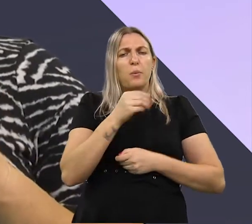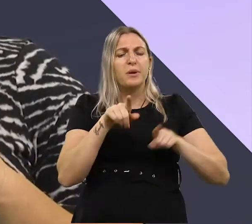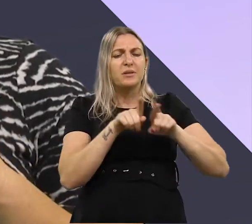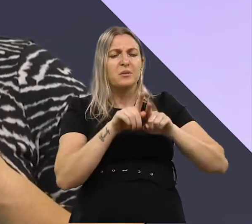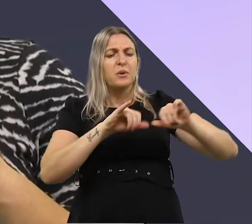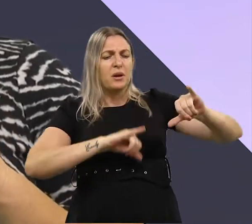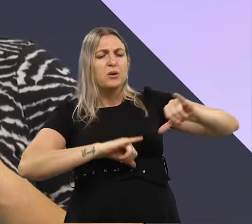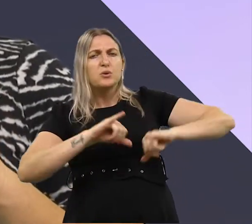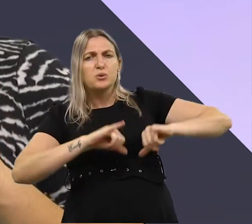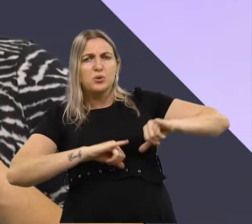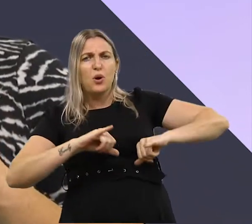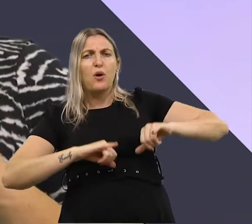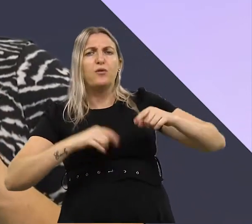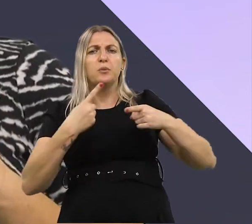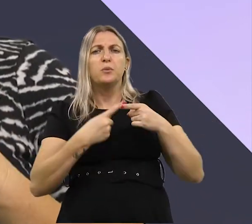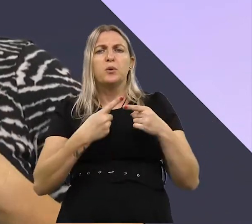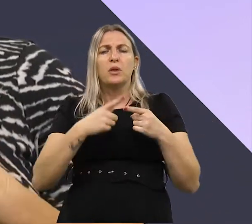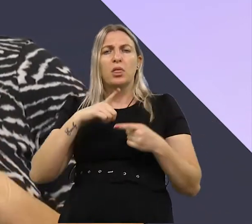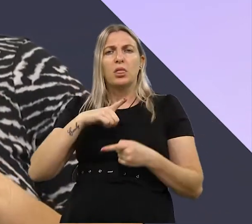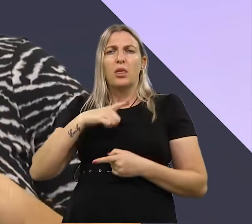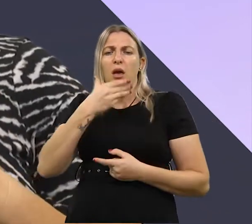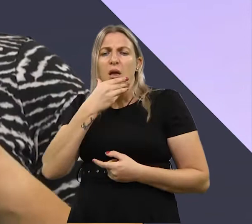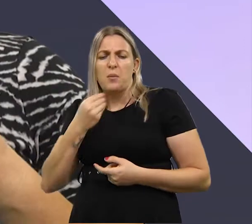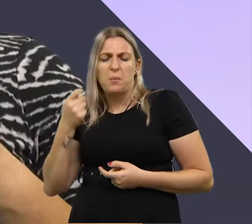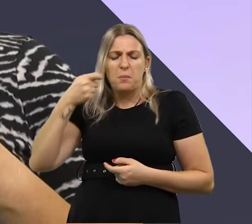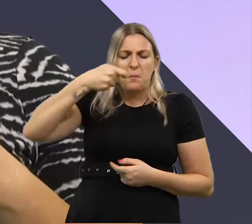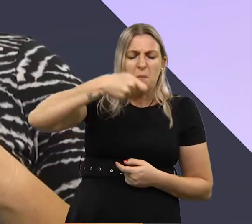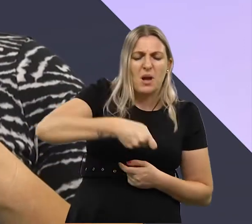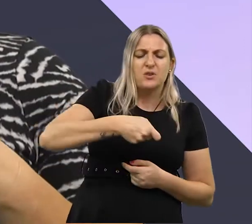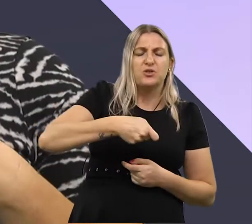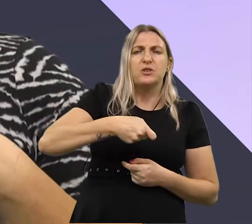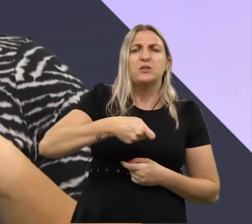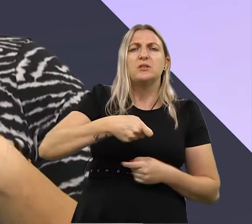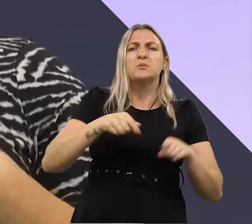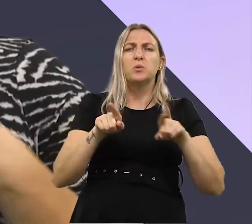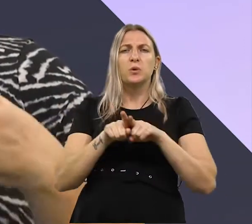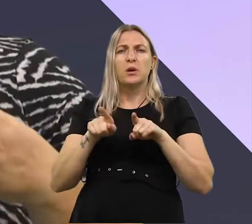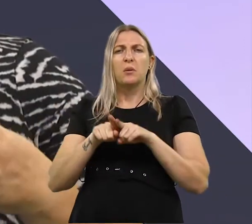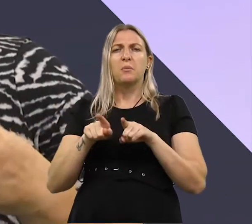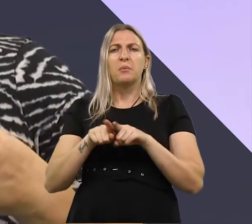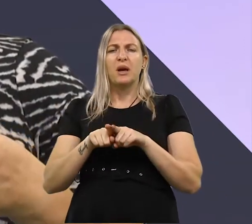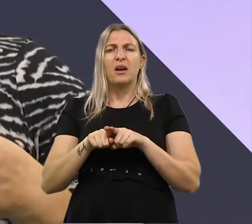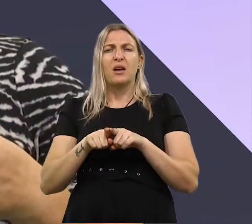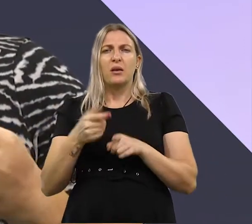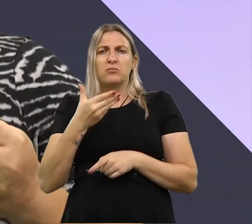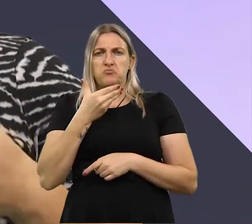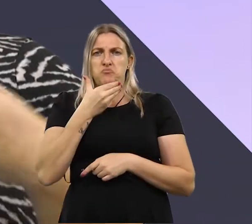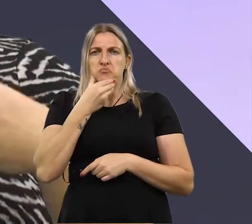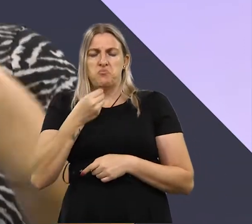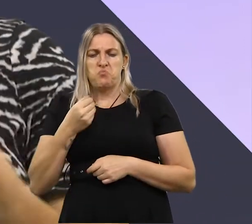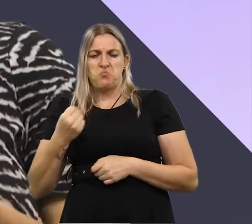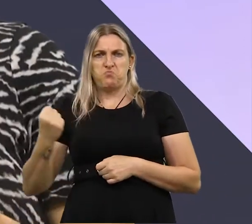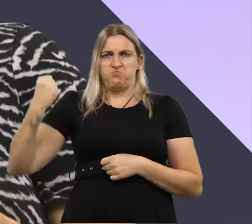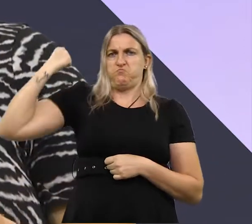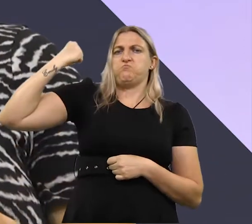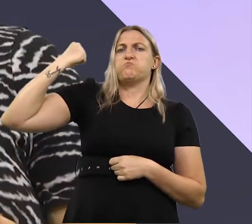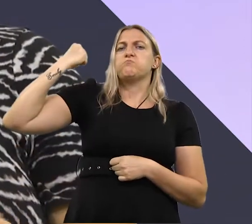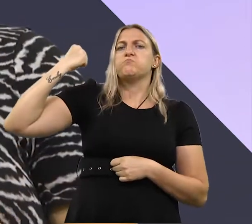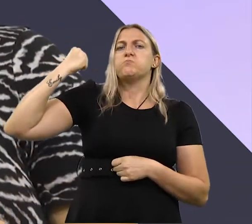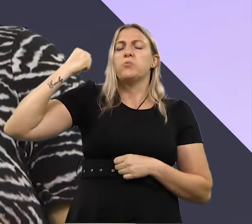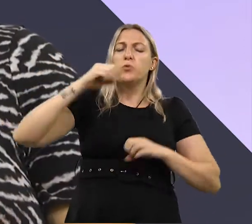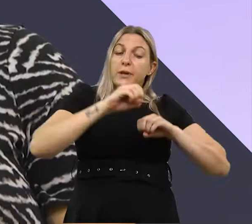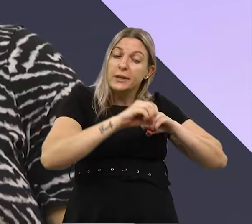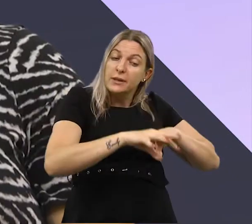também sofre com isso, porque tem aquele machismo, aquela masculinidade tóxica que a gente fala, que foi construído